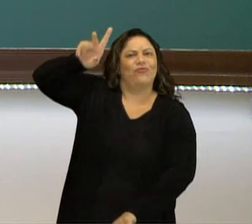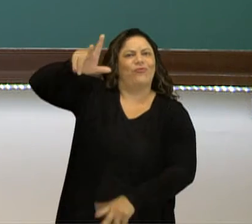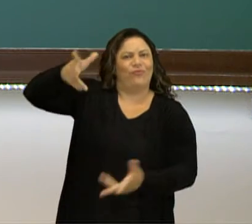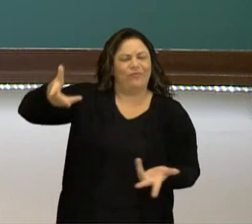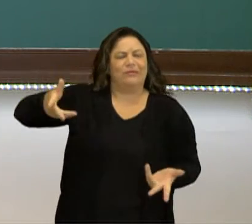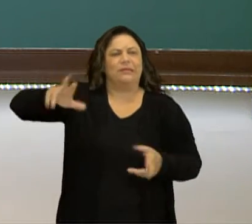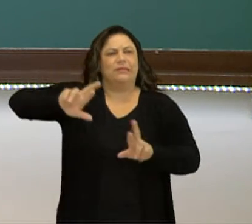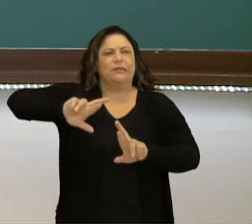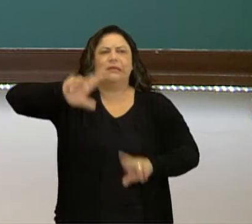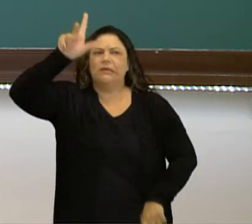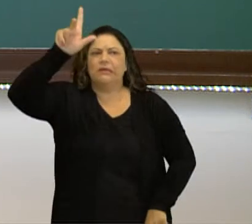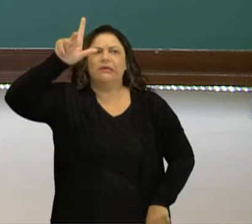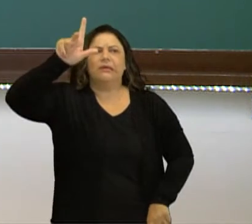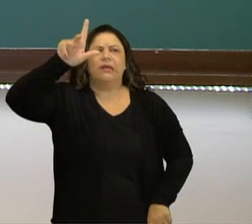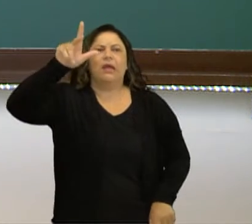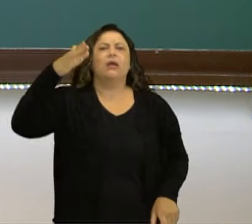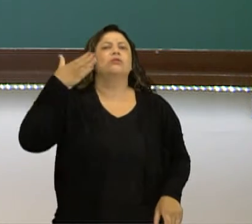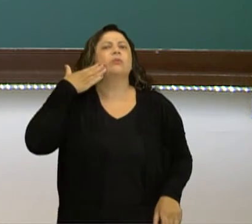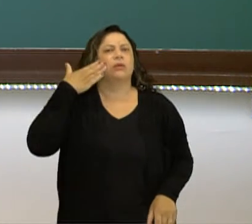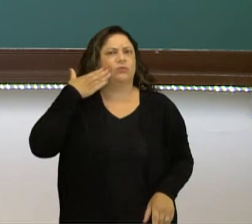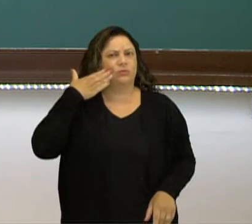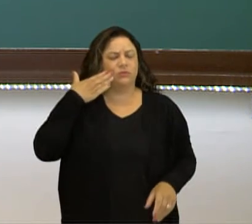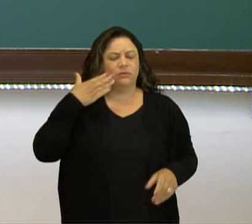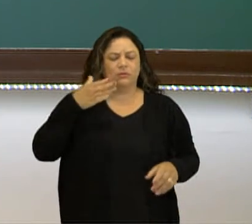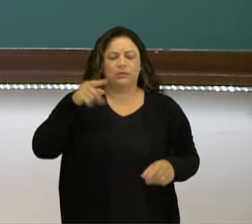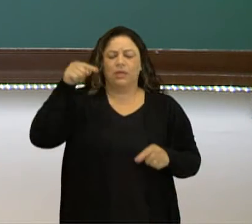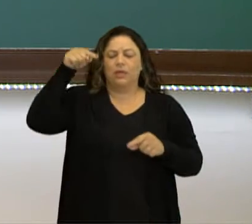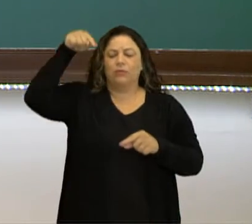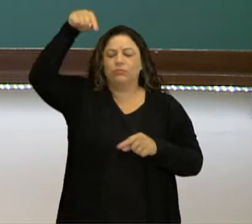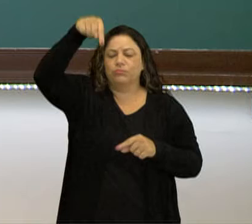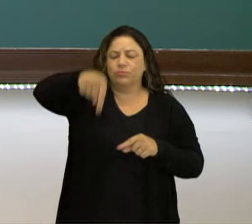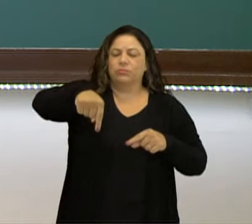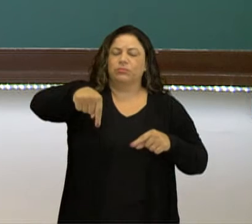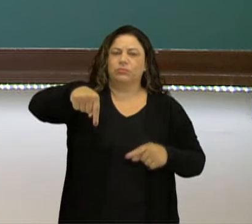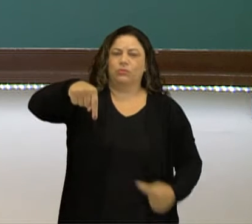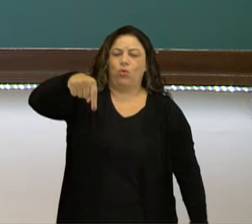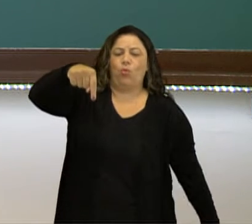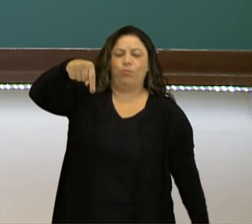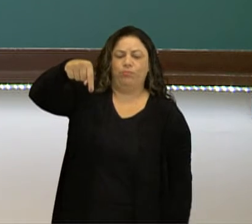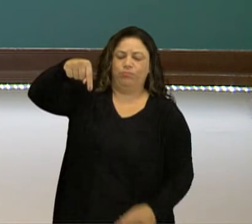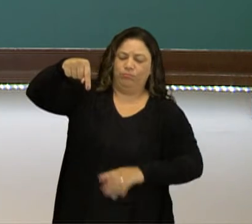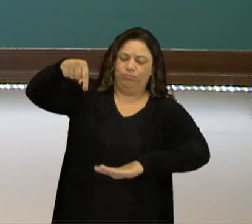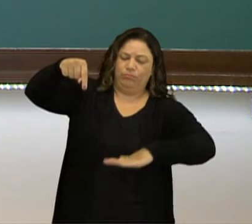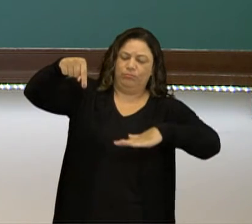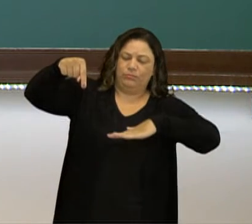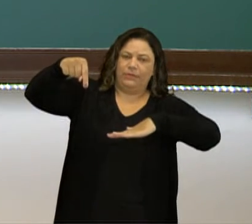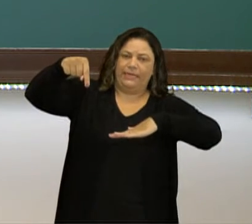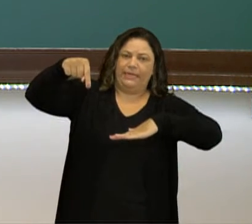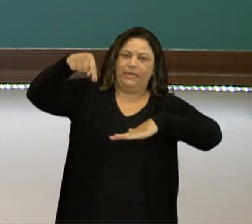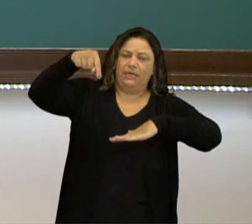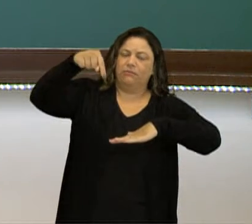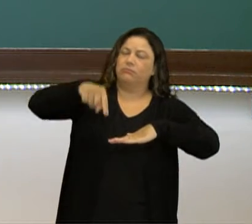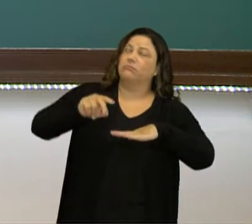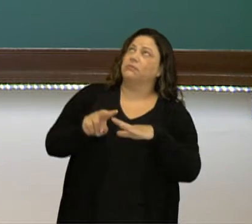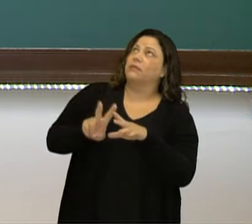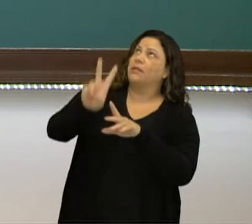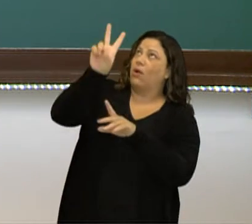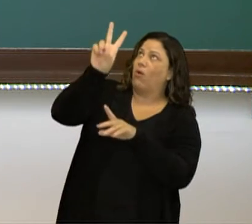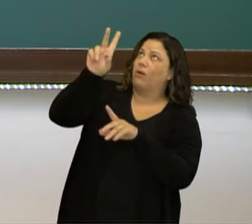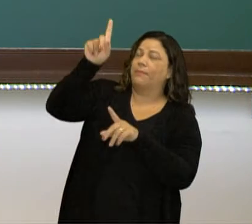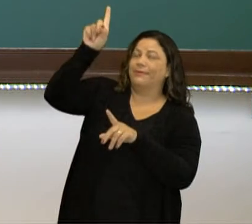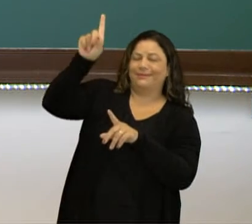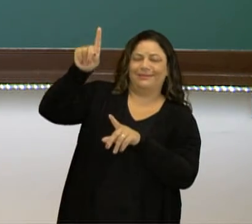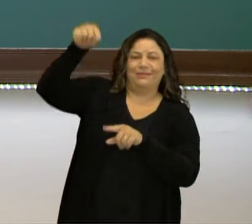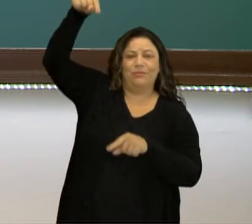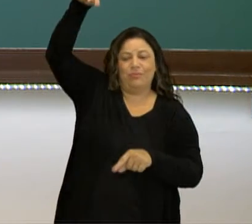a única coisa que eu sei é que eles vão atingir o mesmo alvo, independente se é na visão do piloto ou na visão de quem está na Terra. É o mesmo